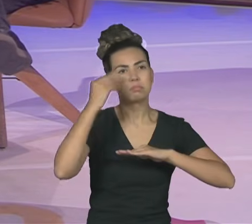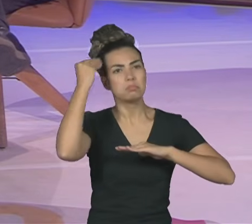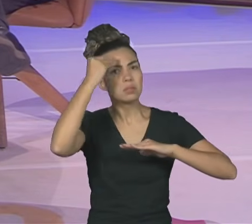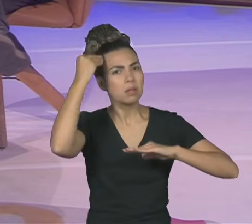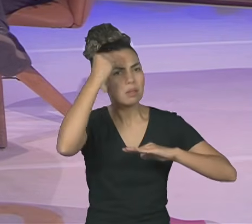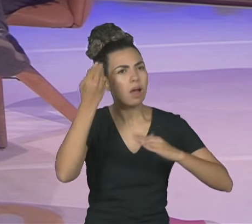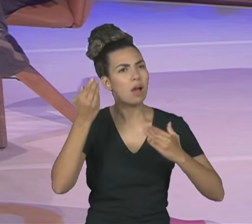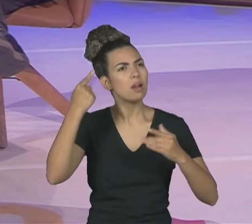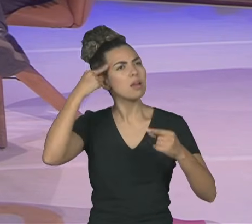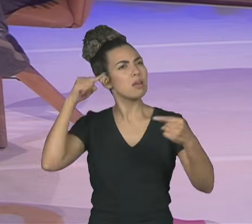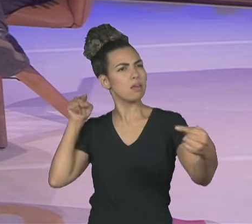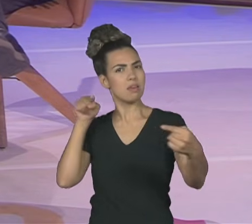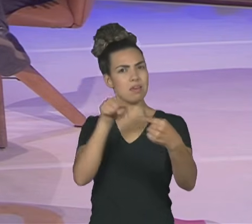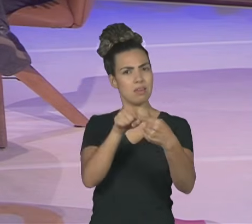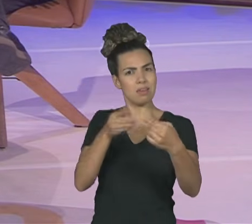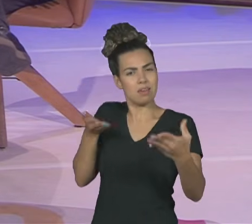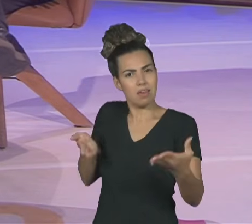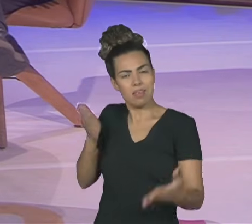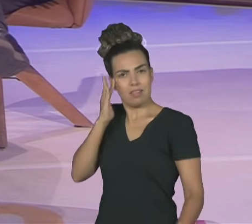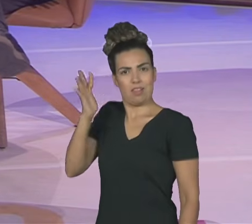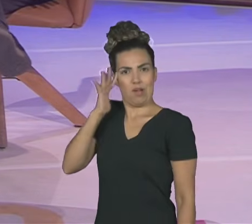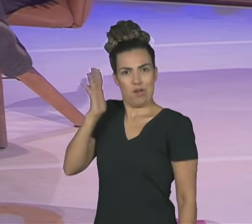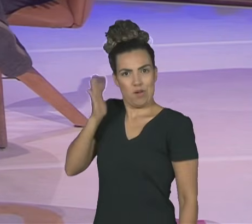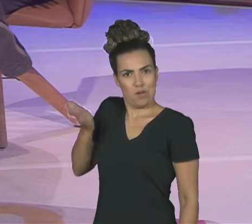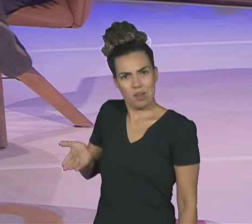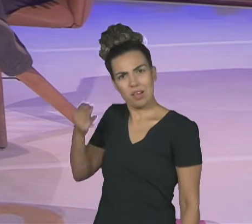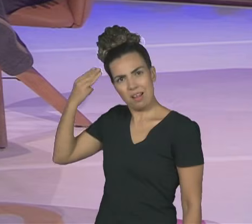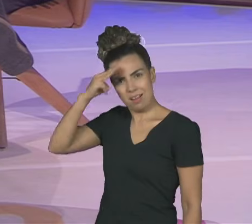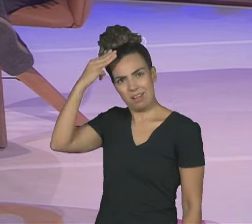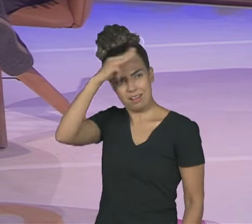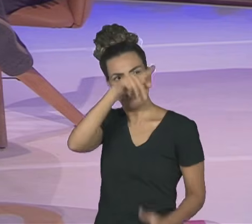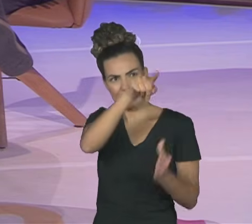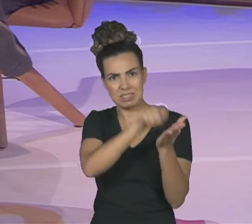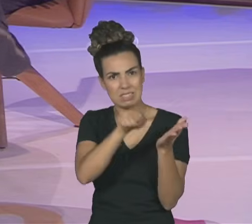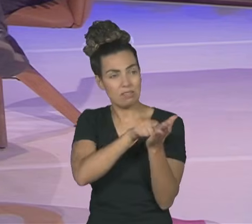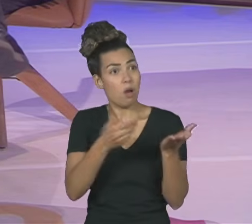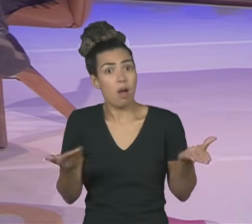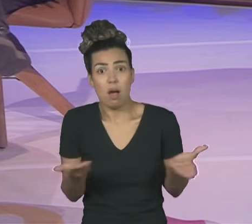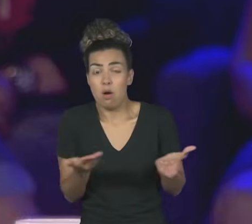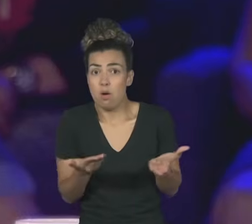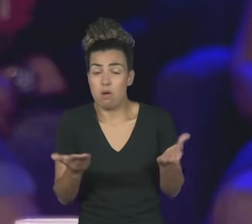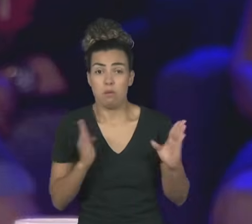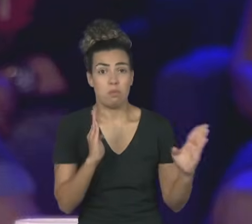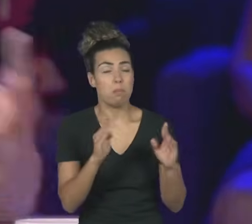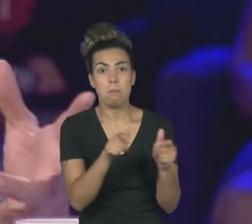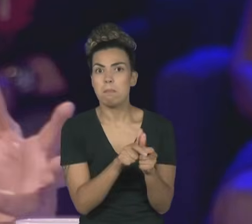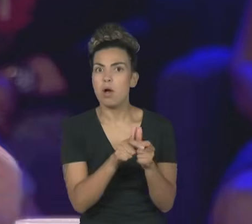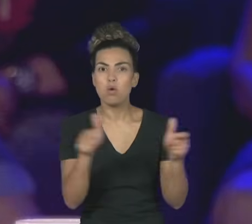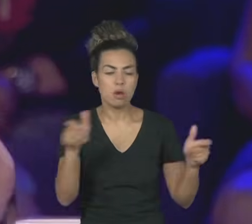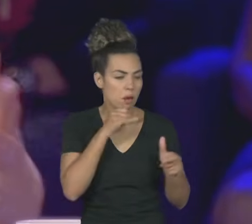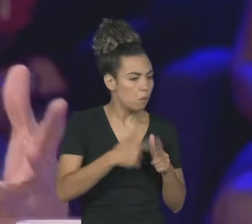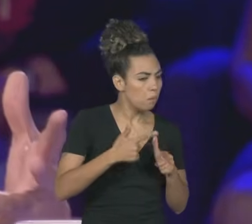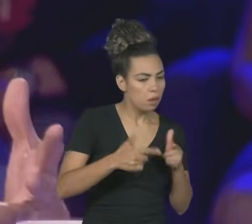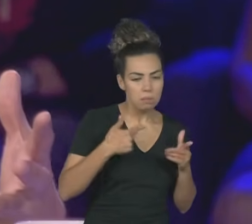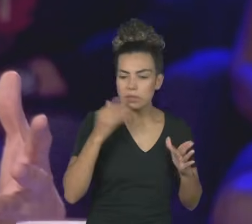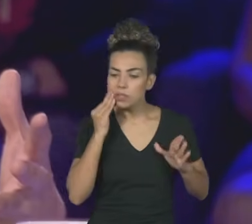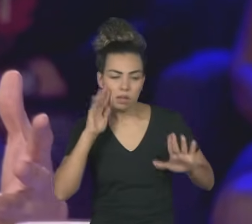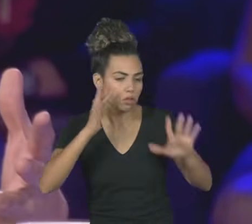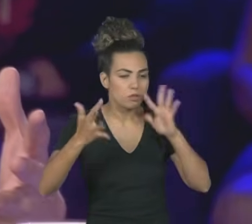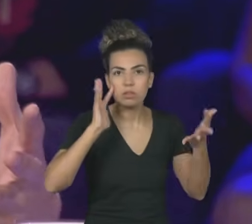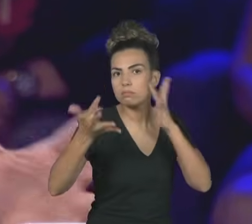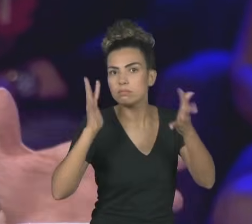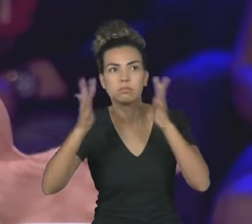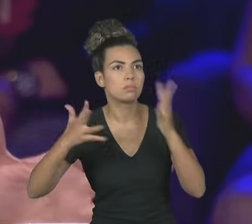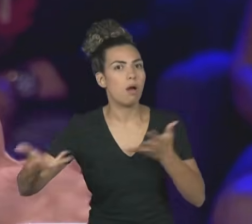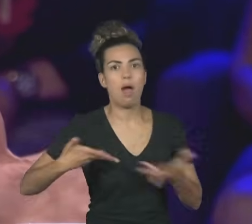elas têm uma busca de resolver problemas com uma velocidade impressionante. E compram e consomem coisas, né?